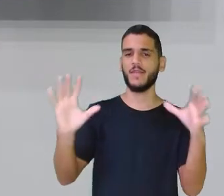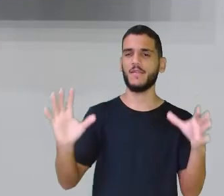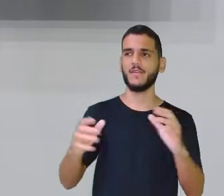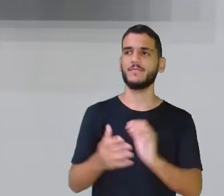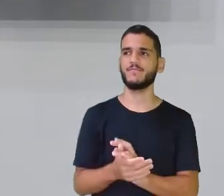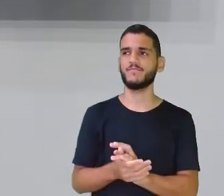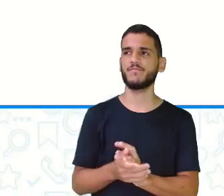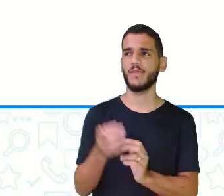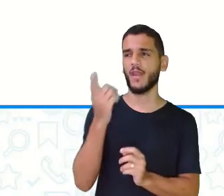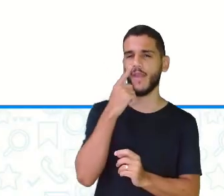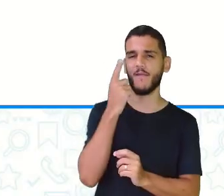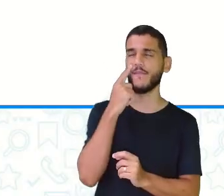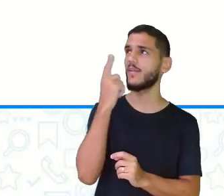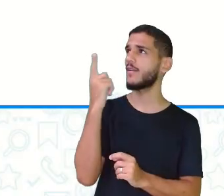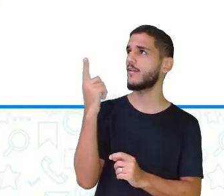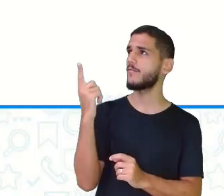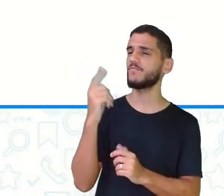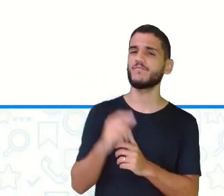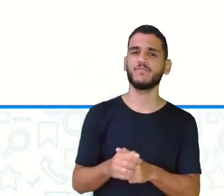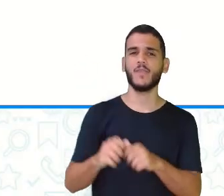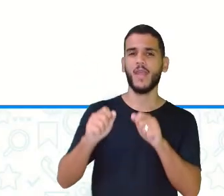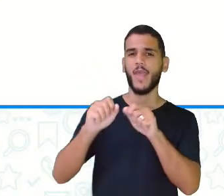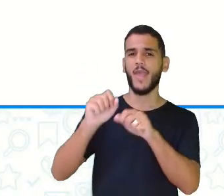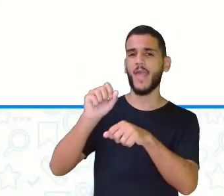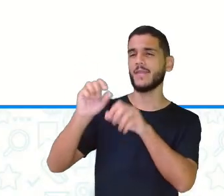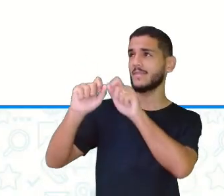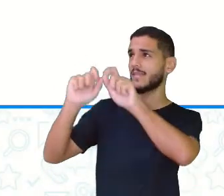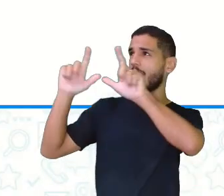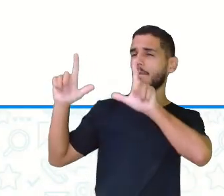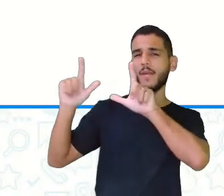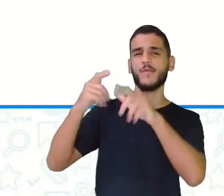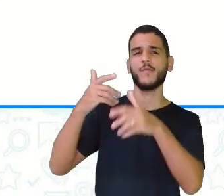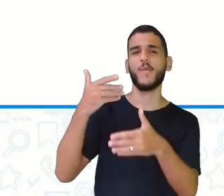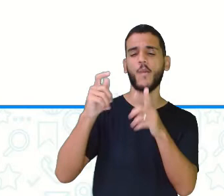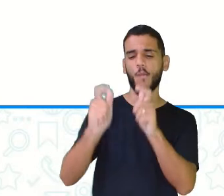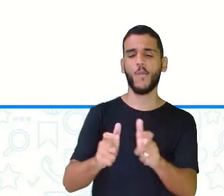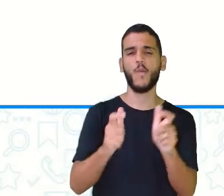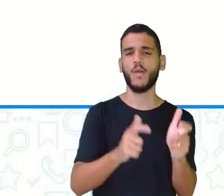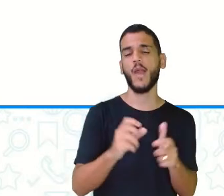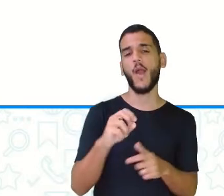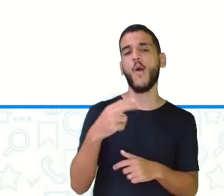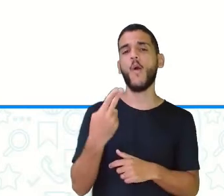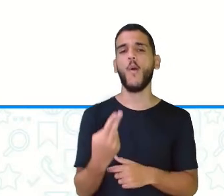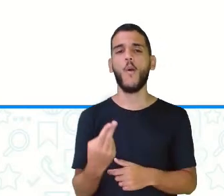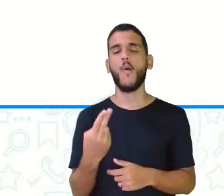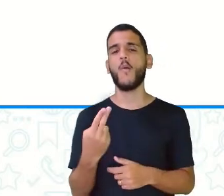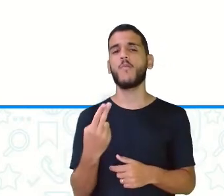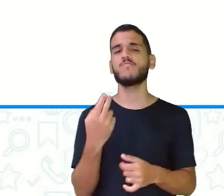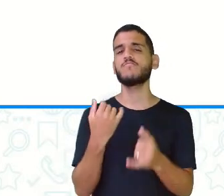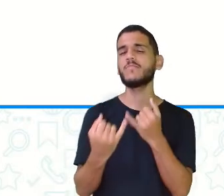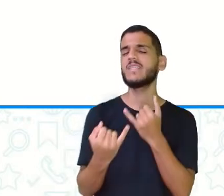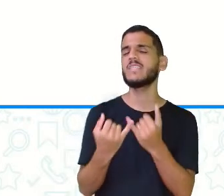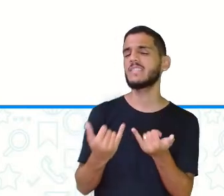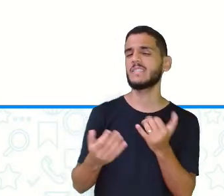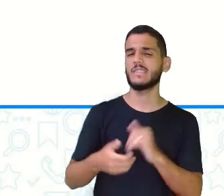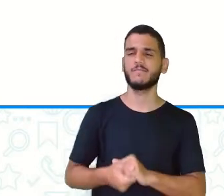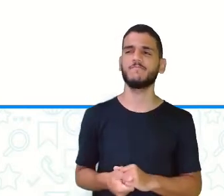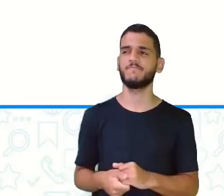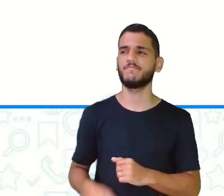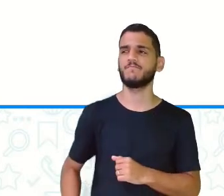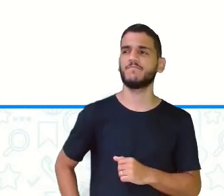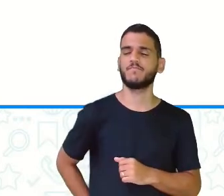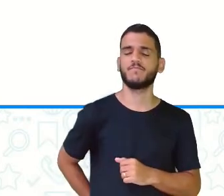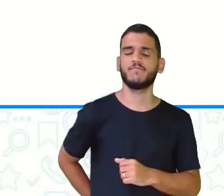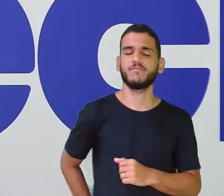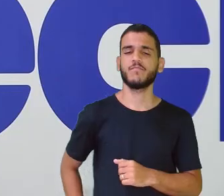viram essa imagem em algum lugar? Ou alguma imagem parecida com essa daqui? Fala aí para a professora Mauricéia. Eles estão falando alguma coisa, professora